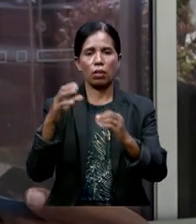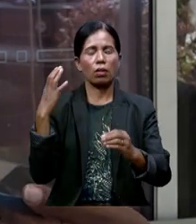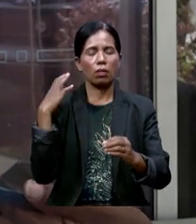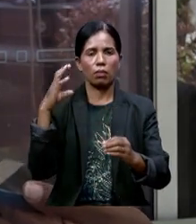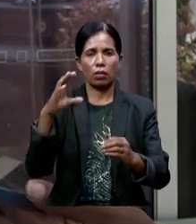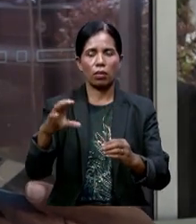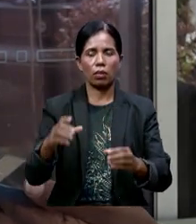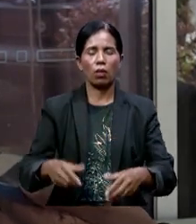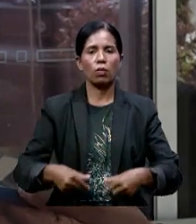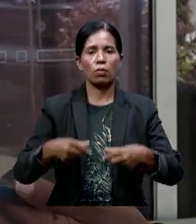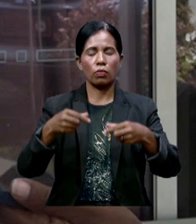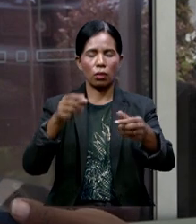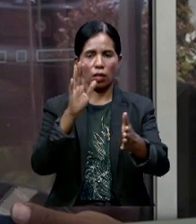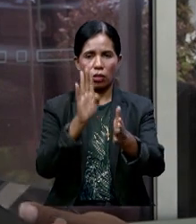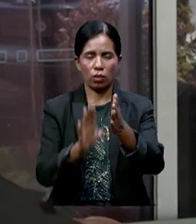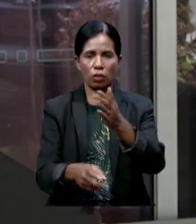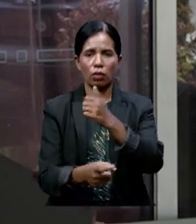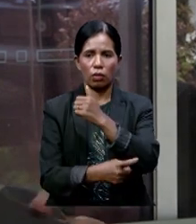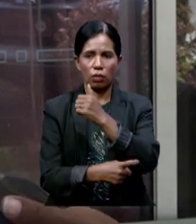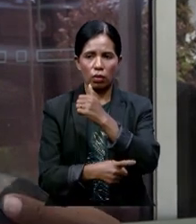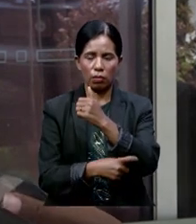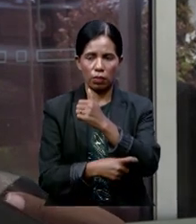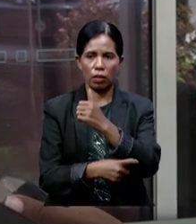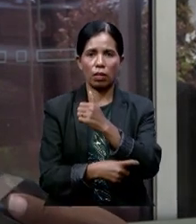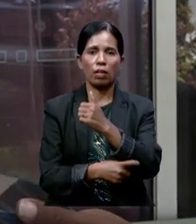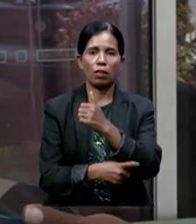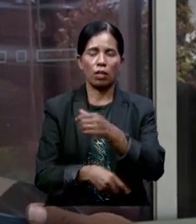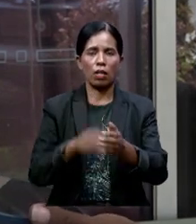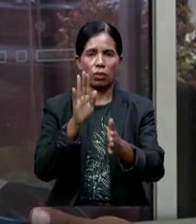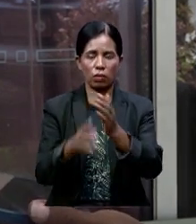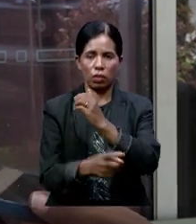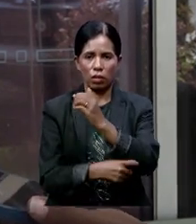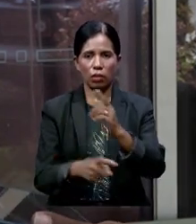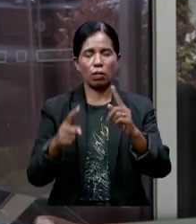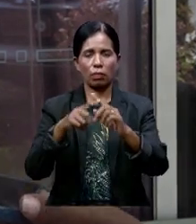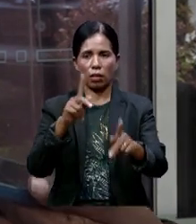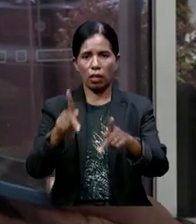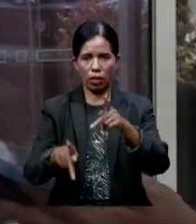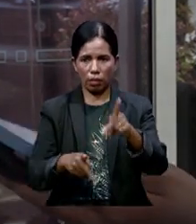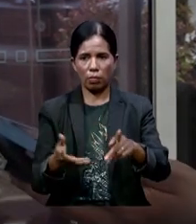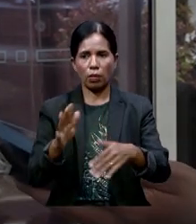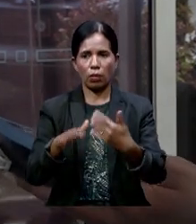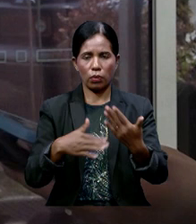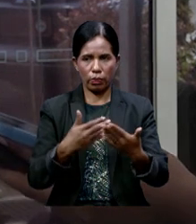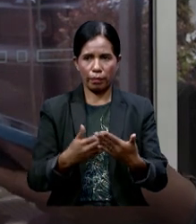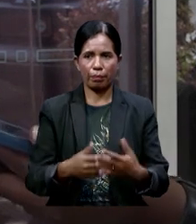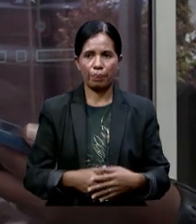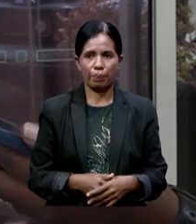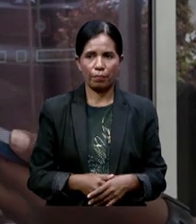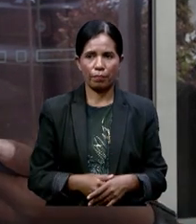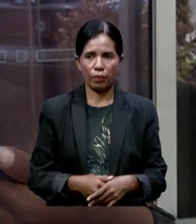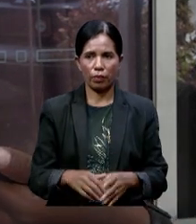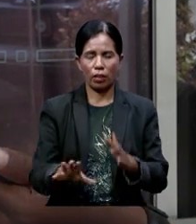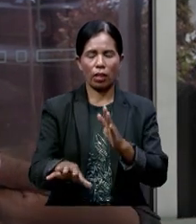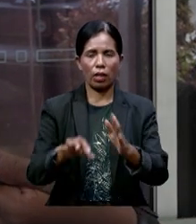foi indultos da concessão das penas bam cidadão hototo, na beatura